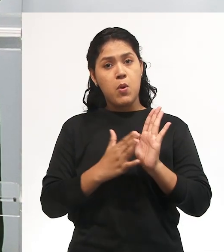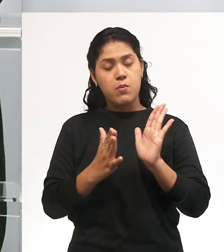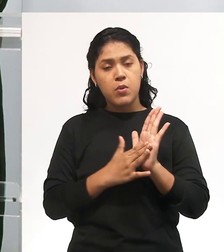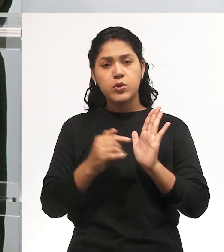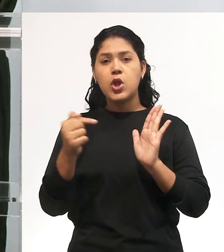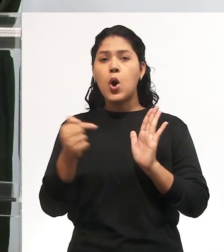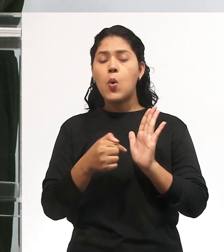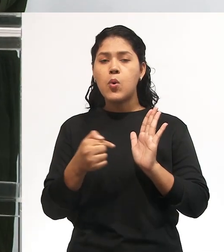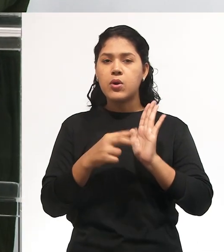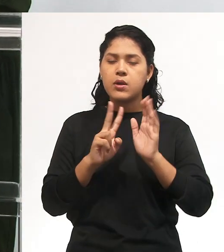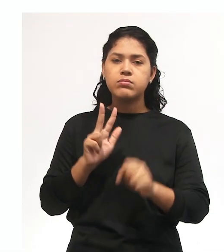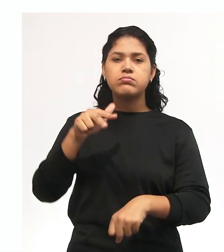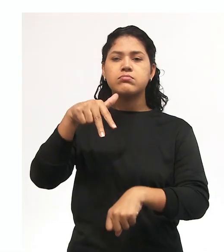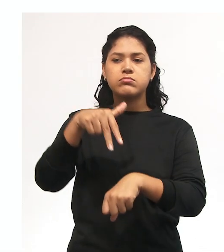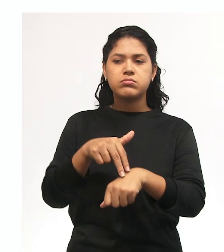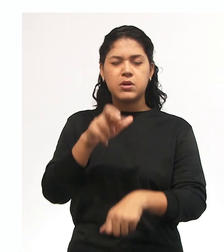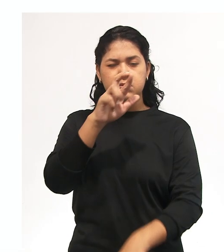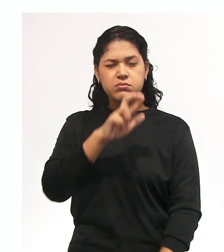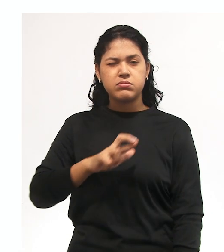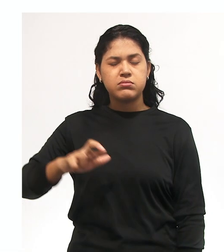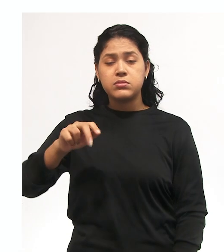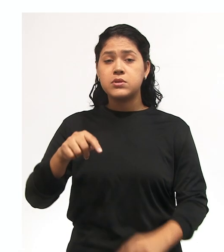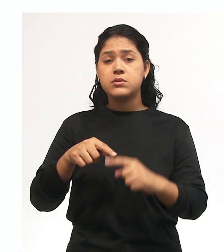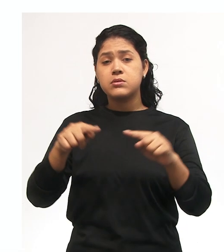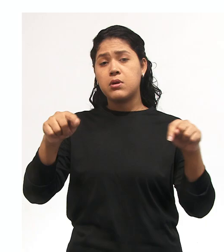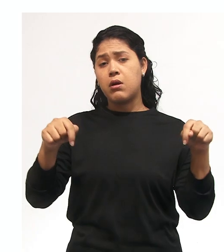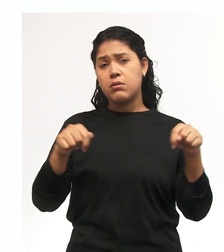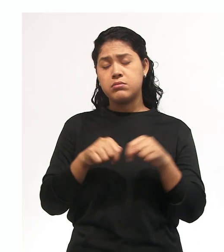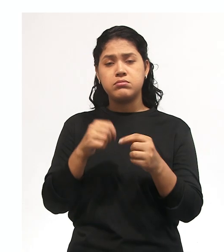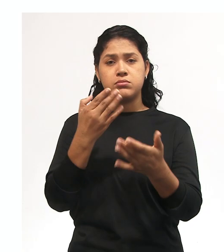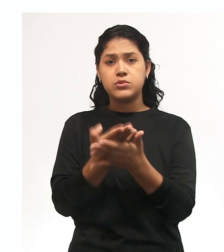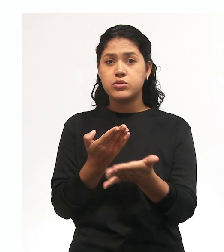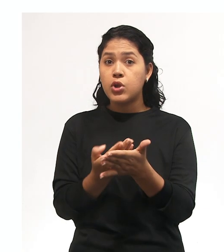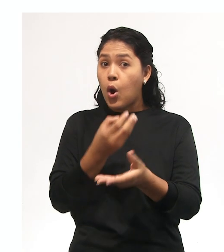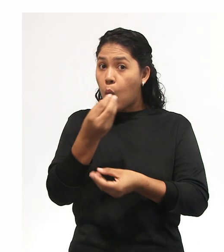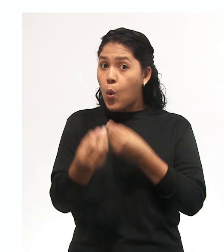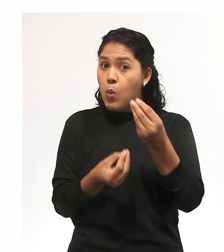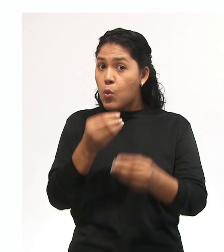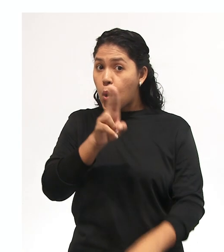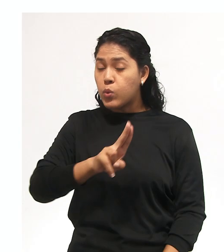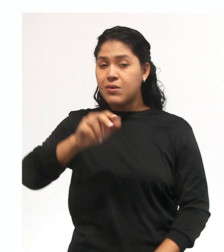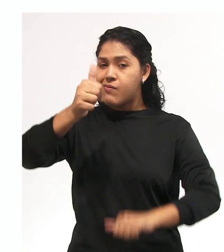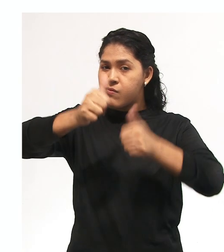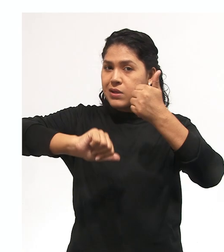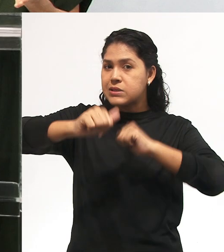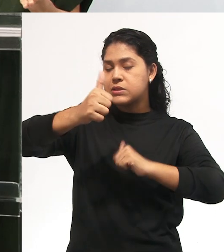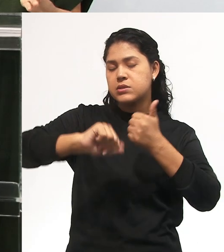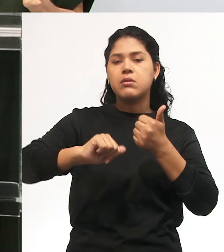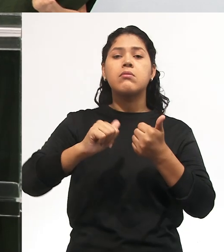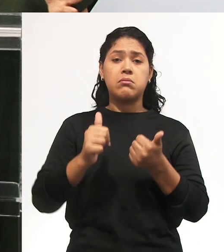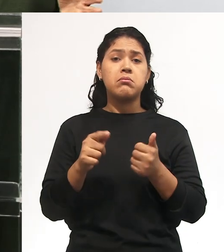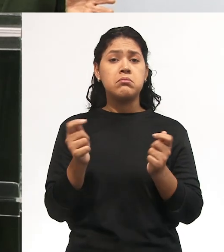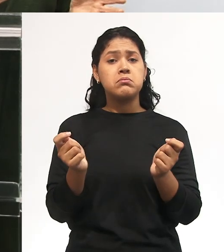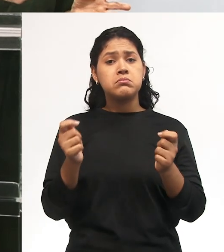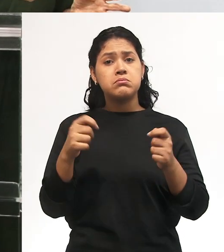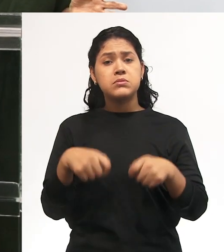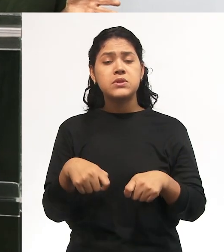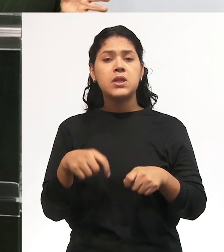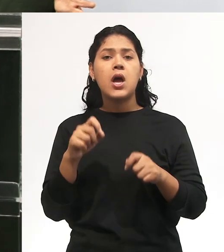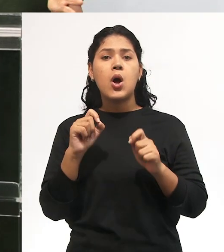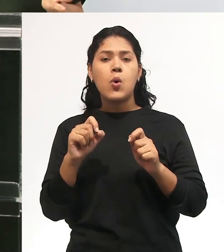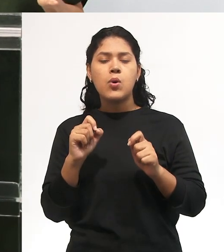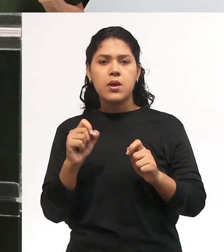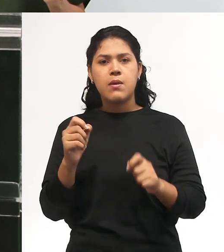instrumento de avaliação, quando eu me proponho a observar a sala de aula como forma de instrumento avaliativo, ela me